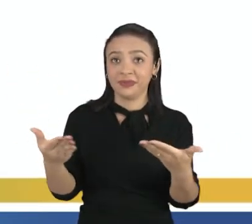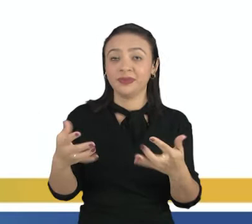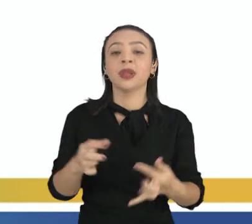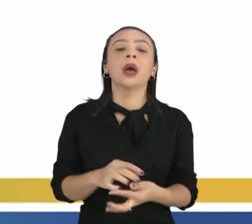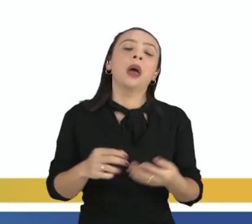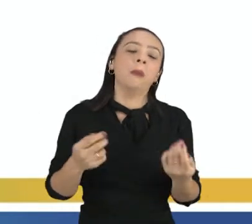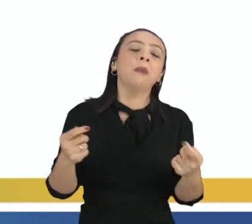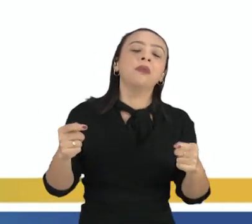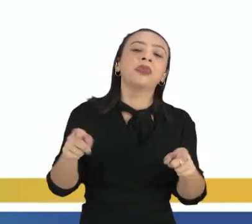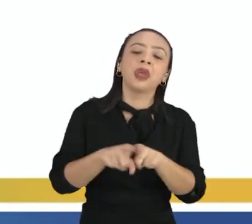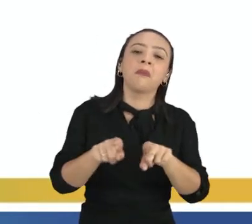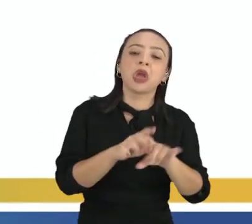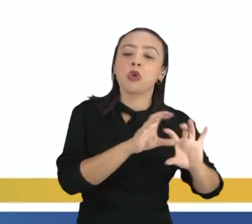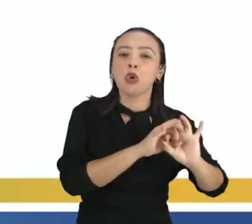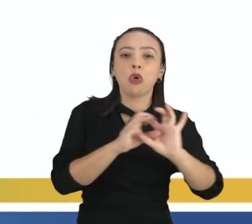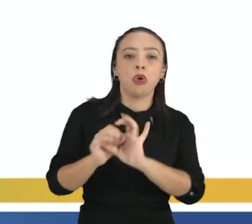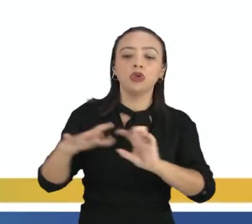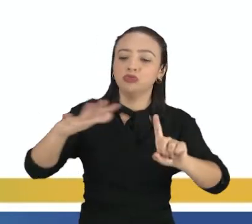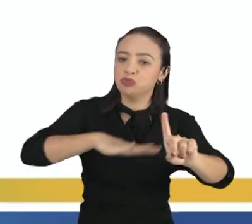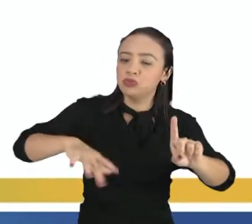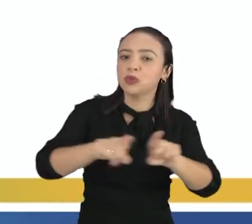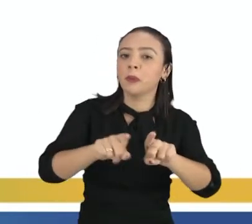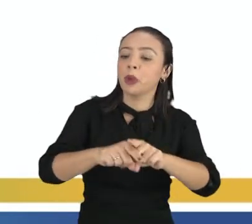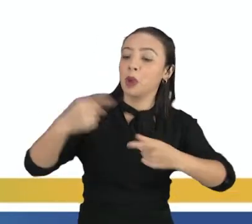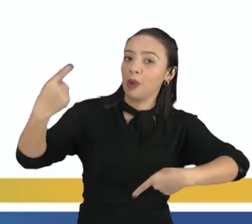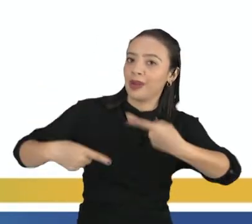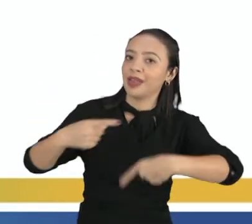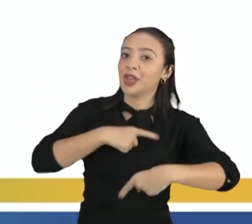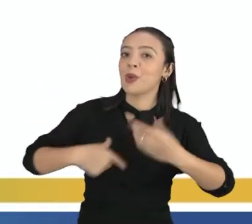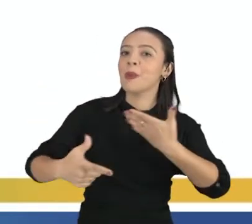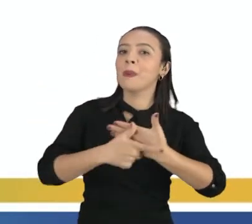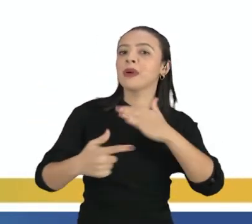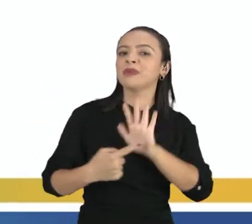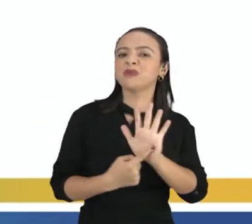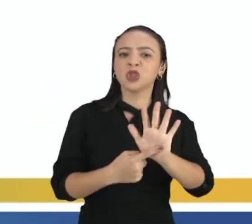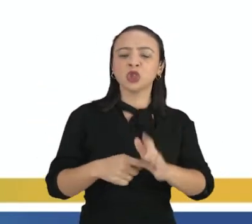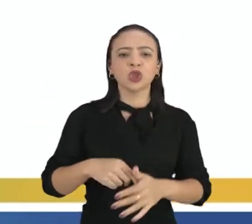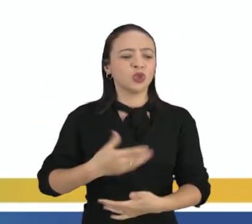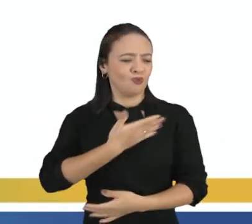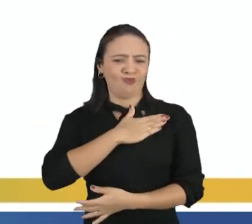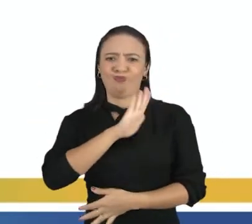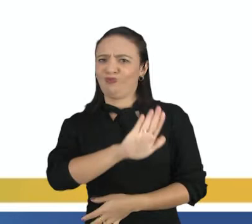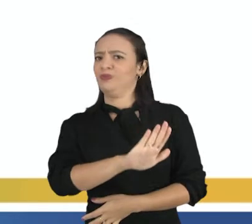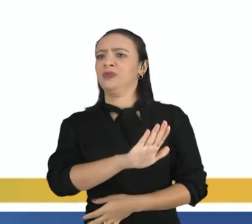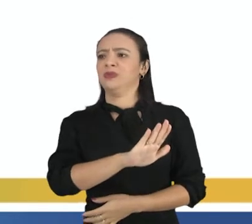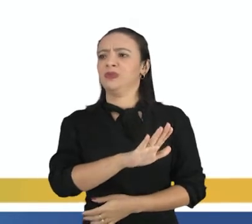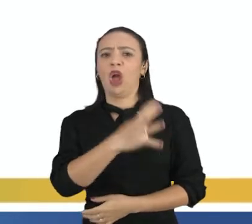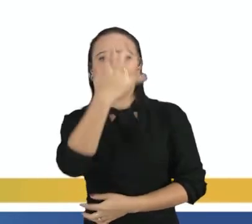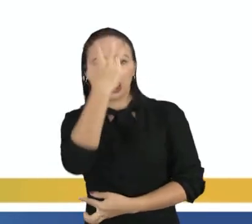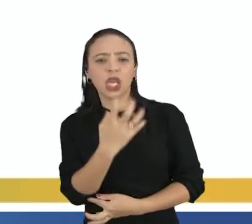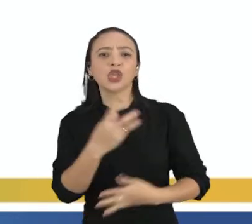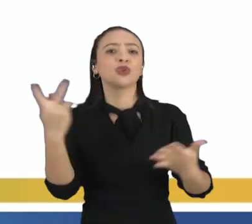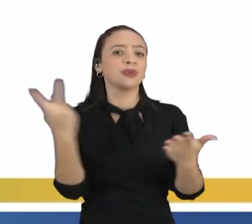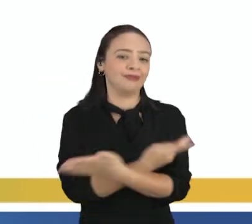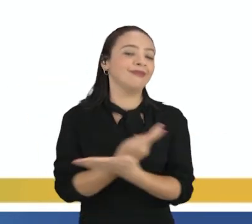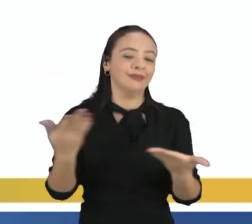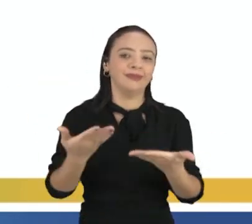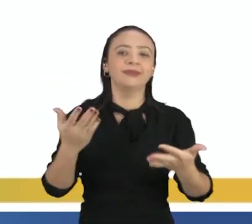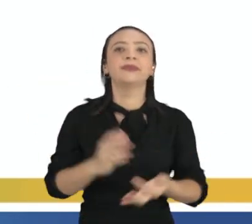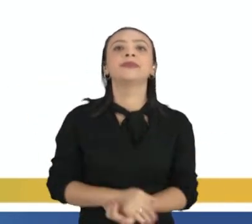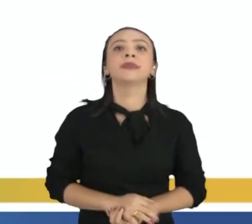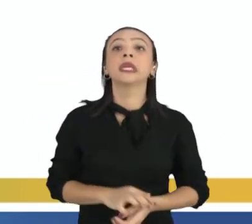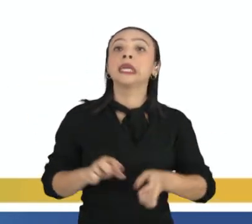esfera social e política, a fim de demonstrar indignação e insatisfação com a situação vigente.